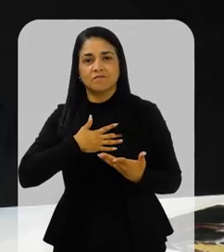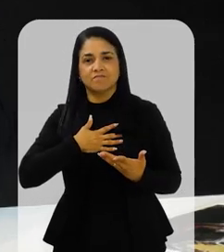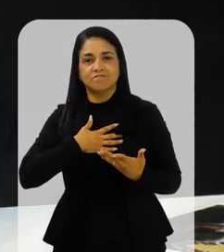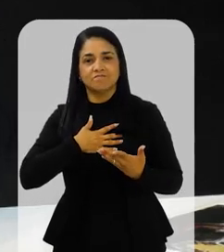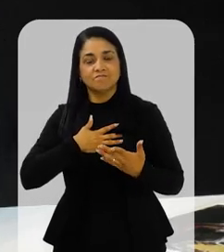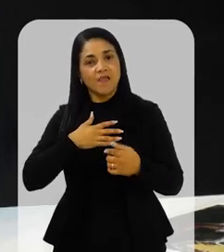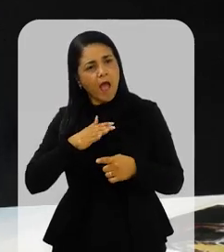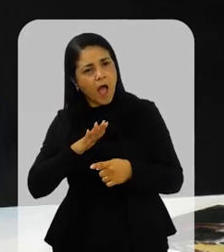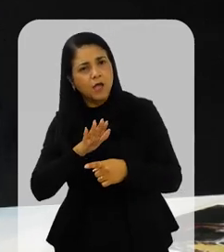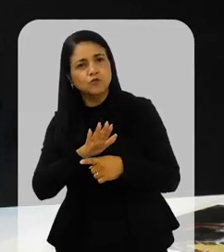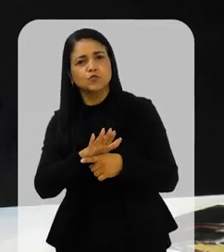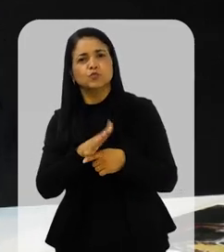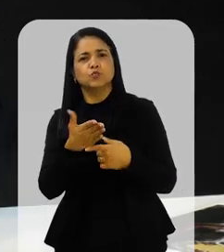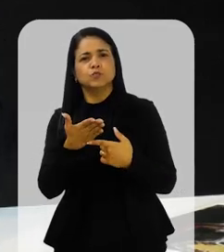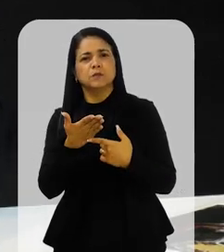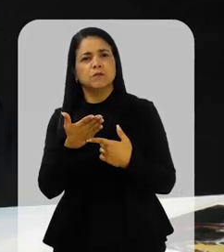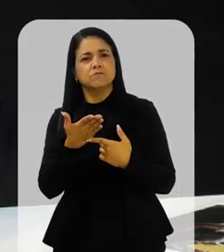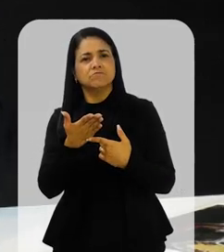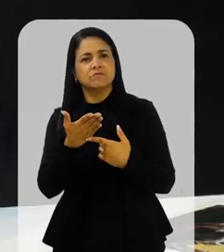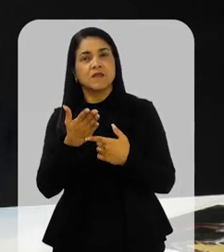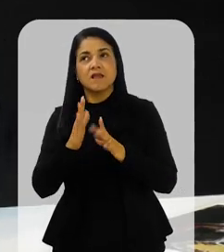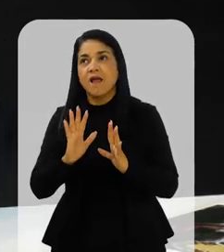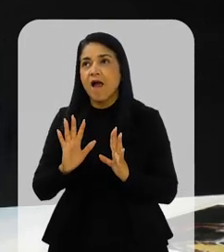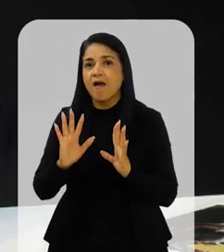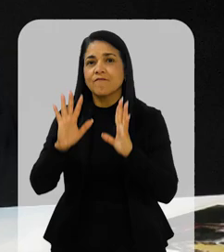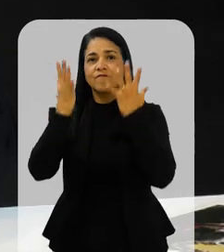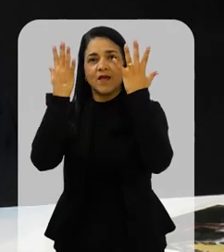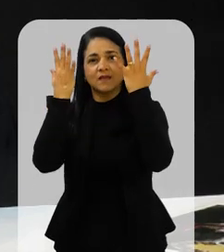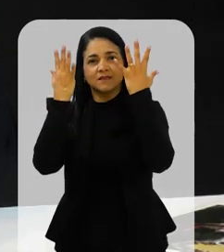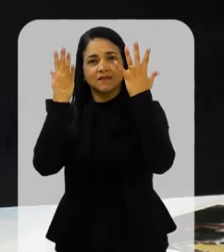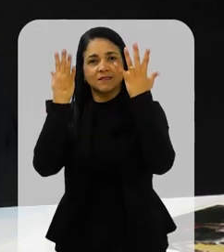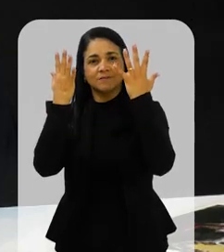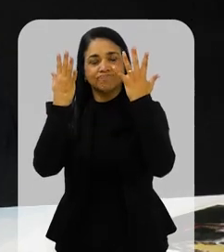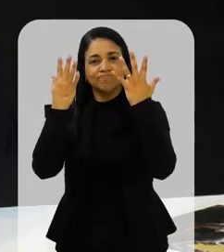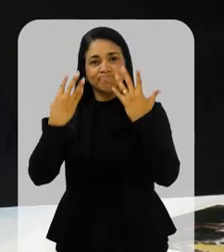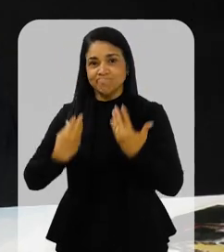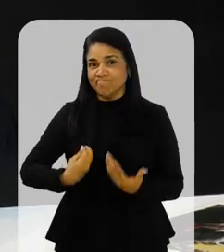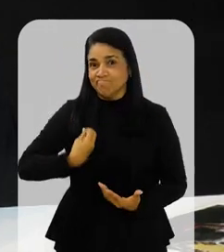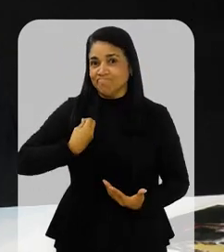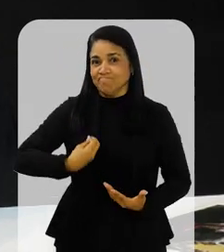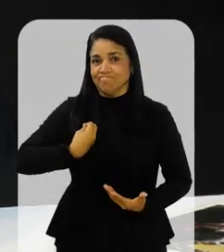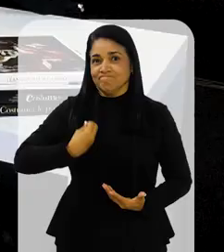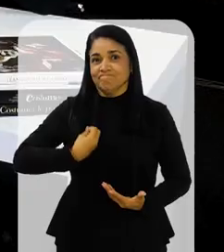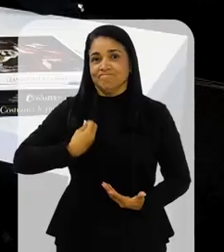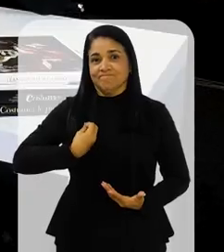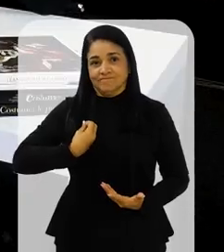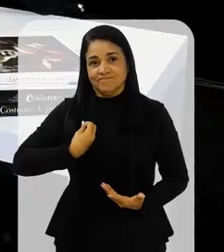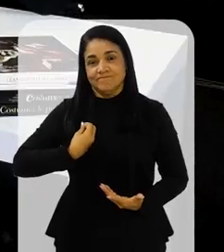isso favorece, isso faz com que a festa fique sempre acesa, sempre